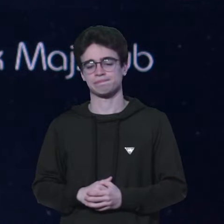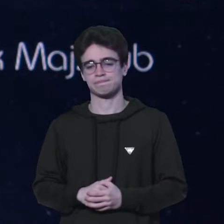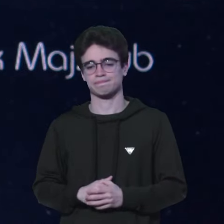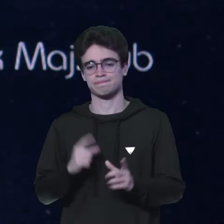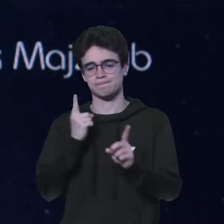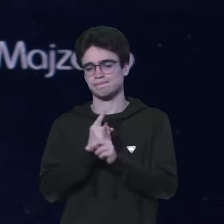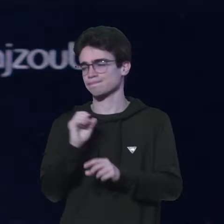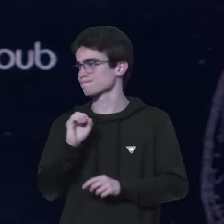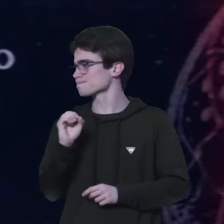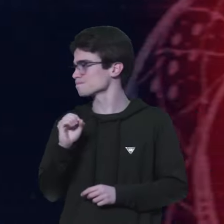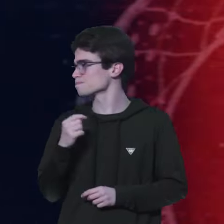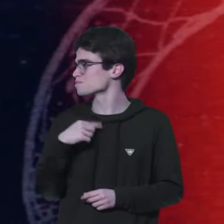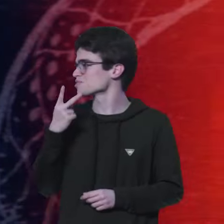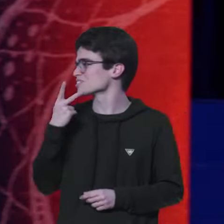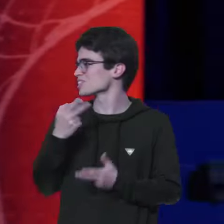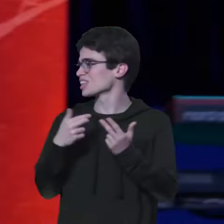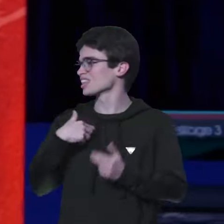Não, não achei, mas vou falar o que eu lembro.